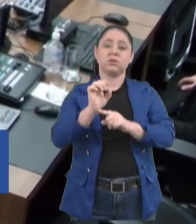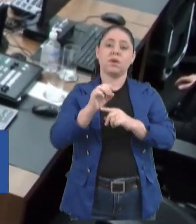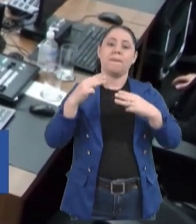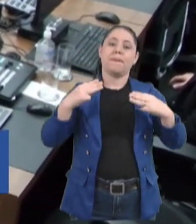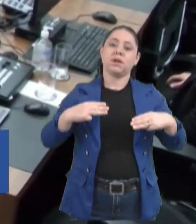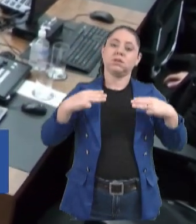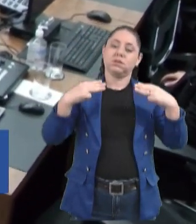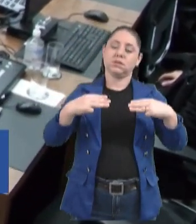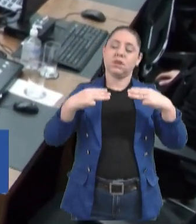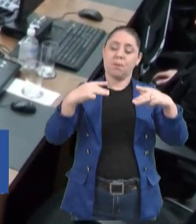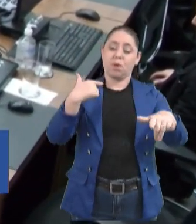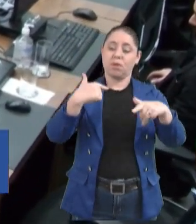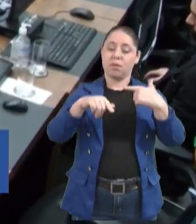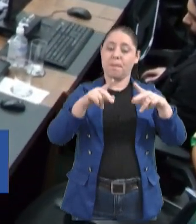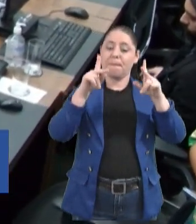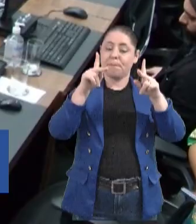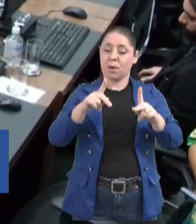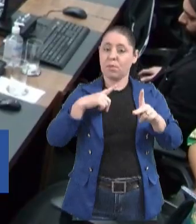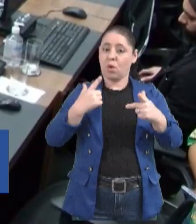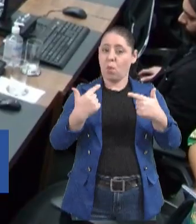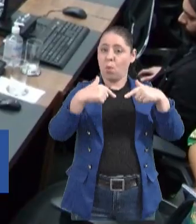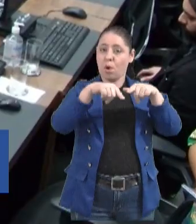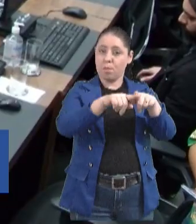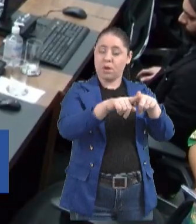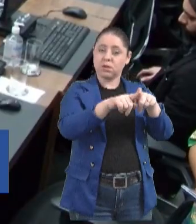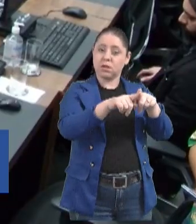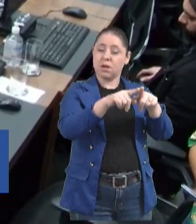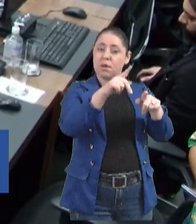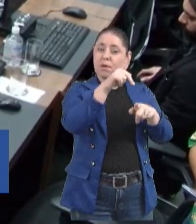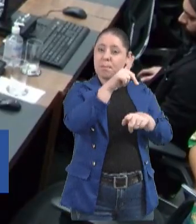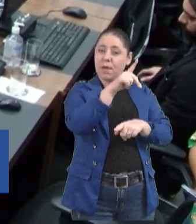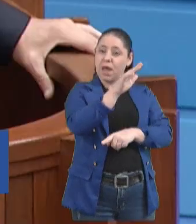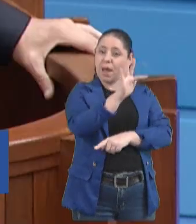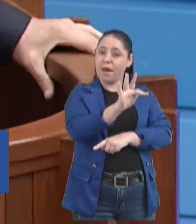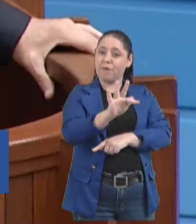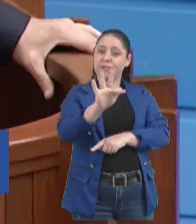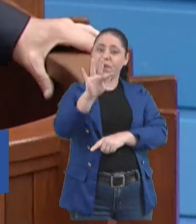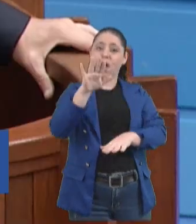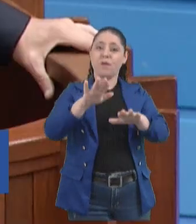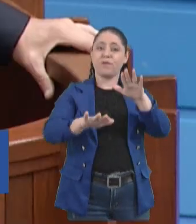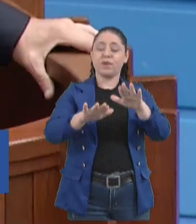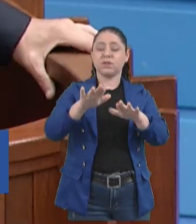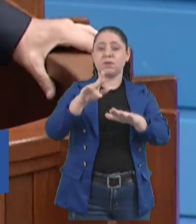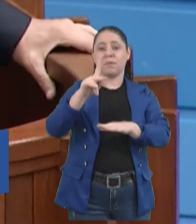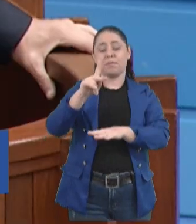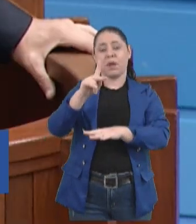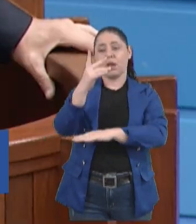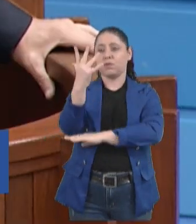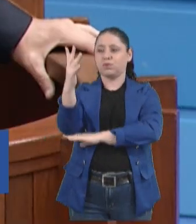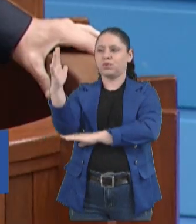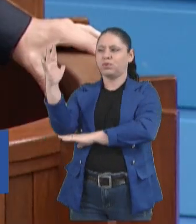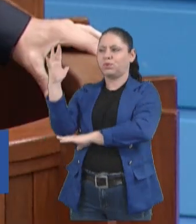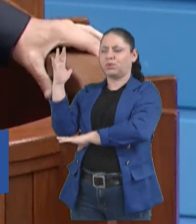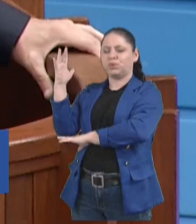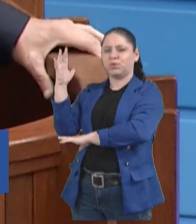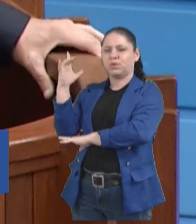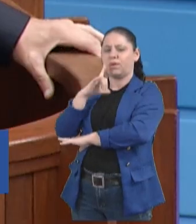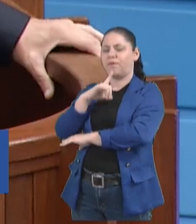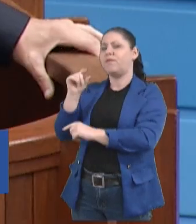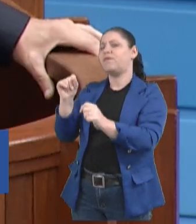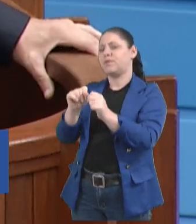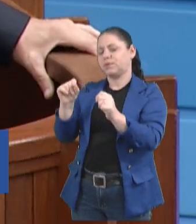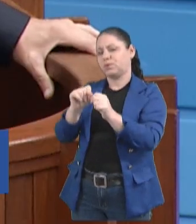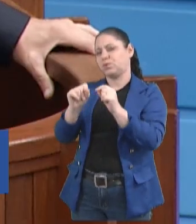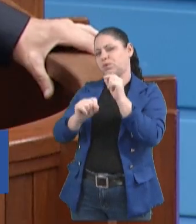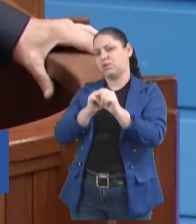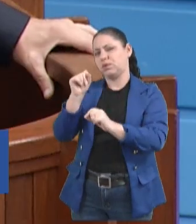Ministério Público do Trabalho, em parceria com a Polícia Federal, muitas vezes em parceria com a Polícia Ambiental, tem